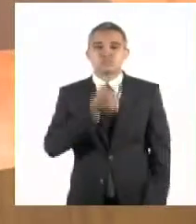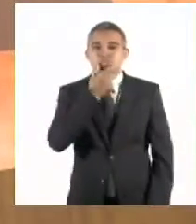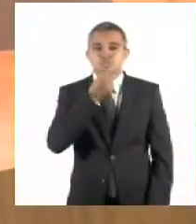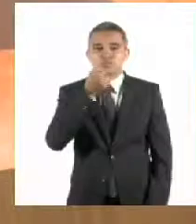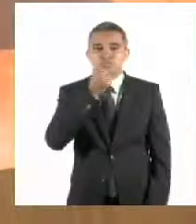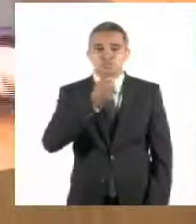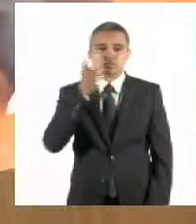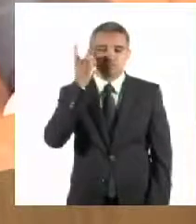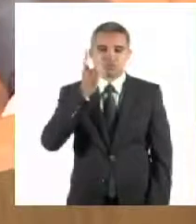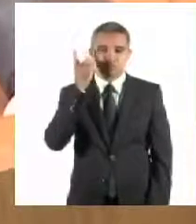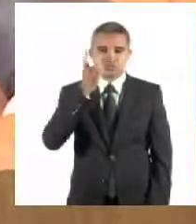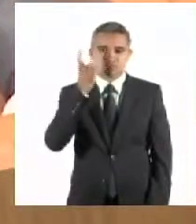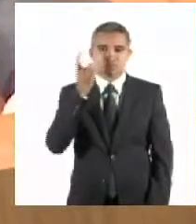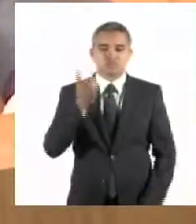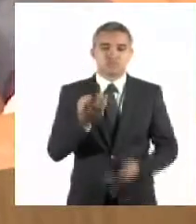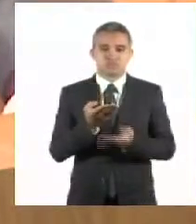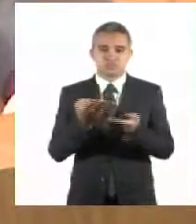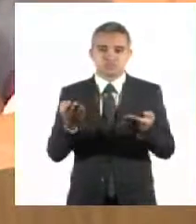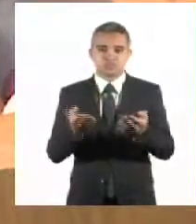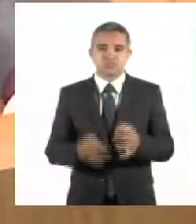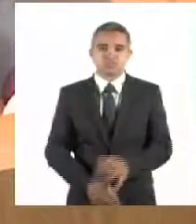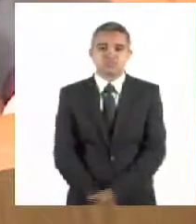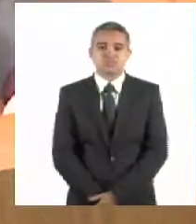deputados, senhoras deputadas,